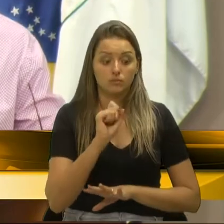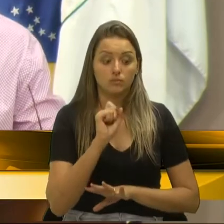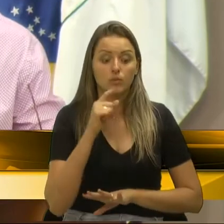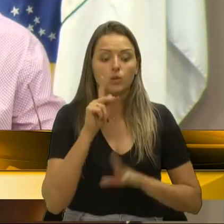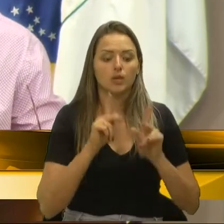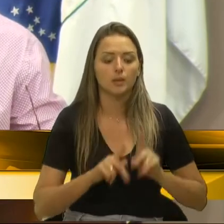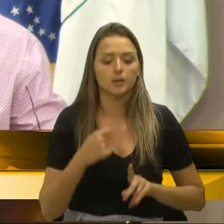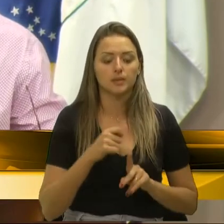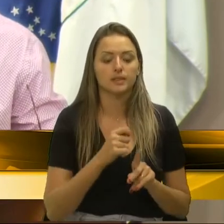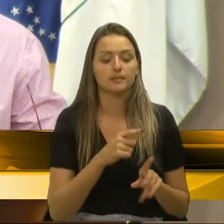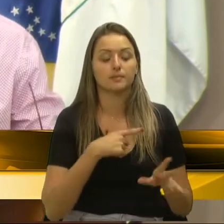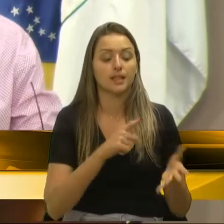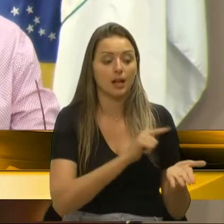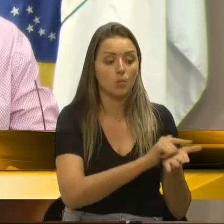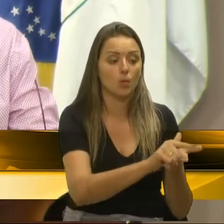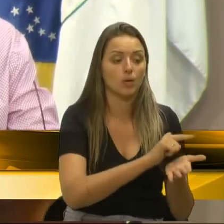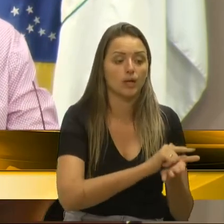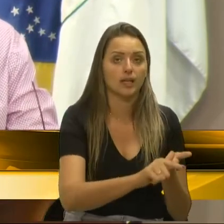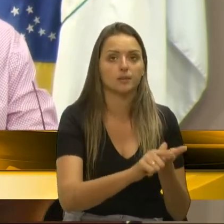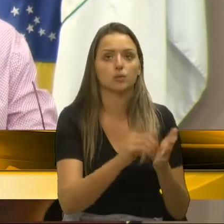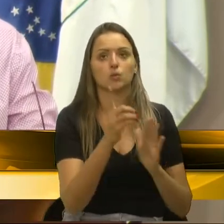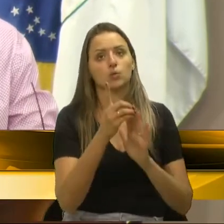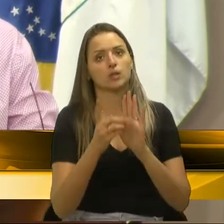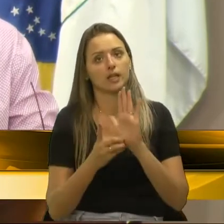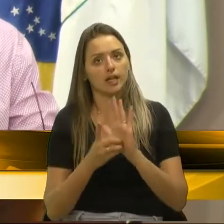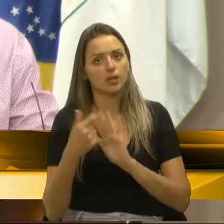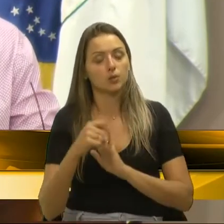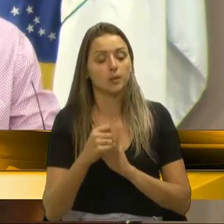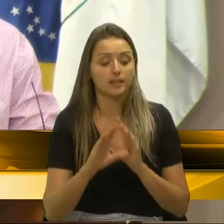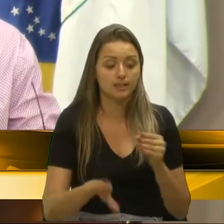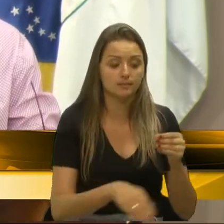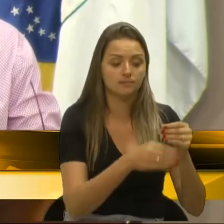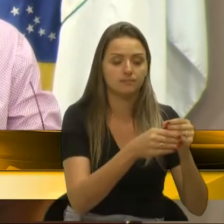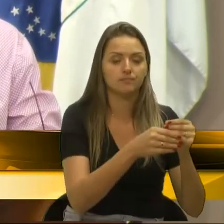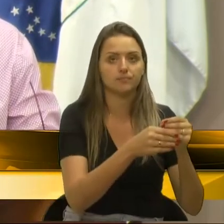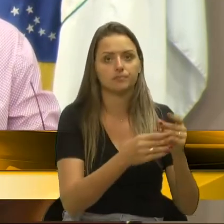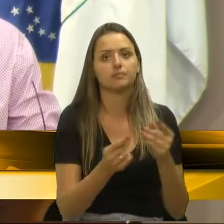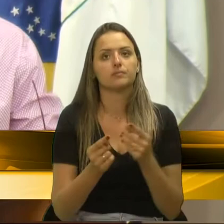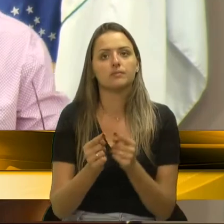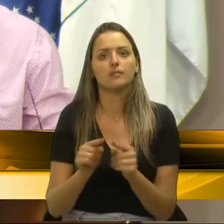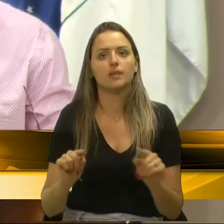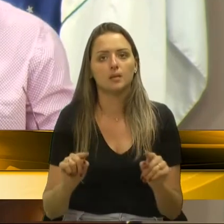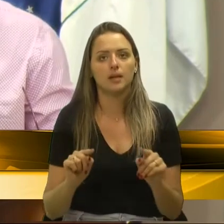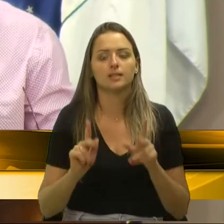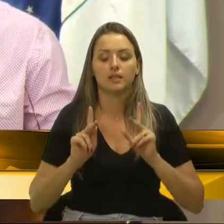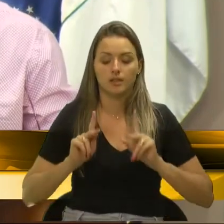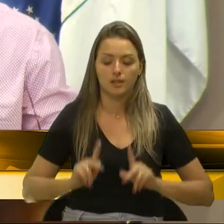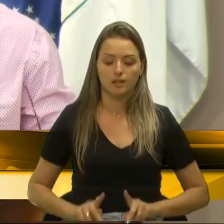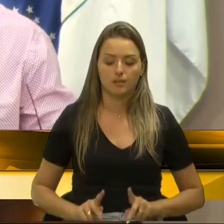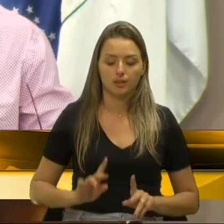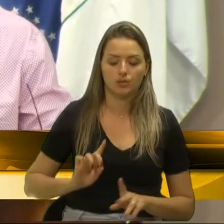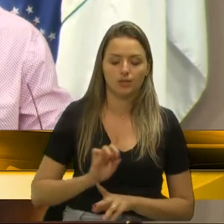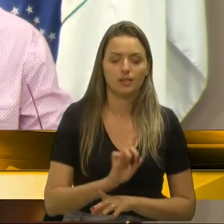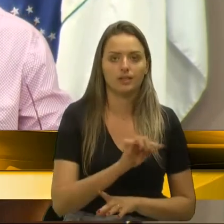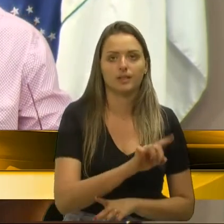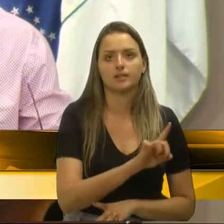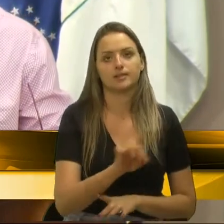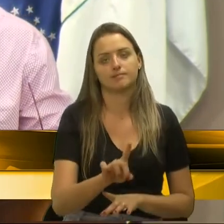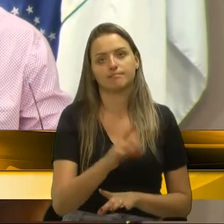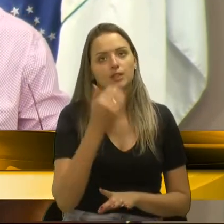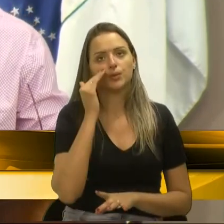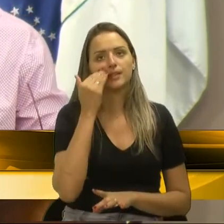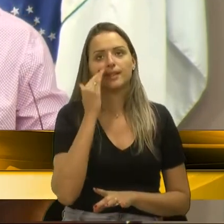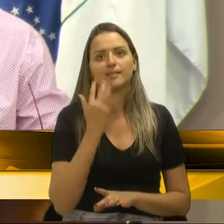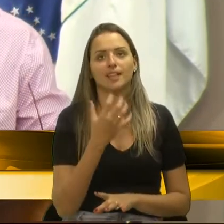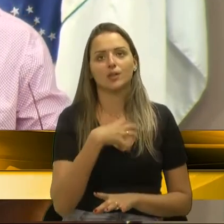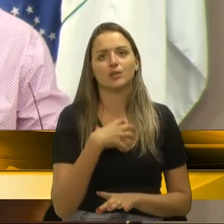cuidar, segurar, limpo. O decreto talvez contemplaria isso, mas a pessoa que está ali não interpretou dessa forma.